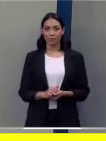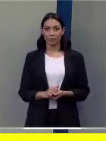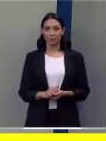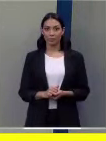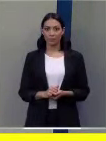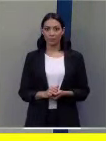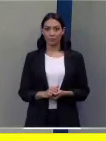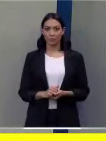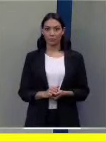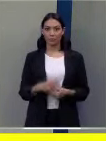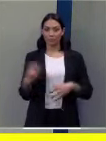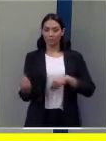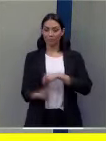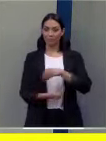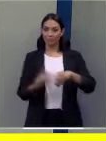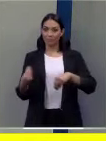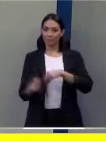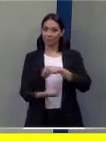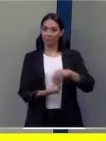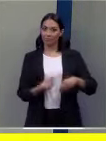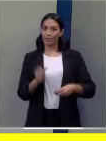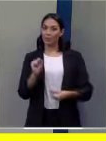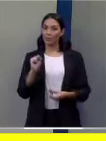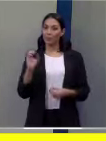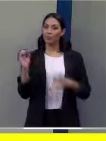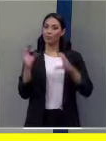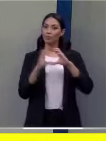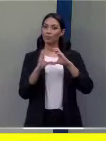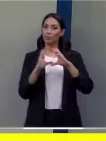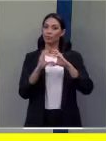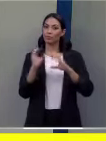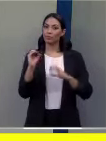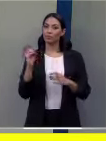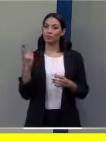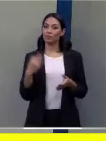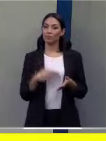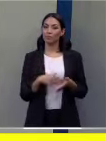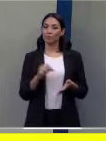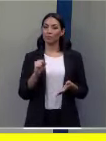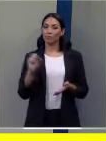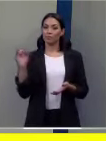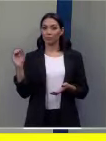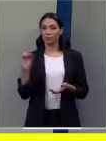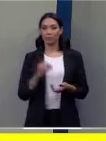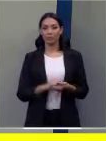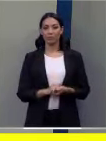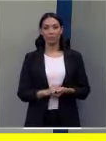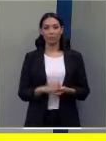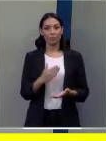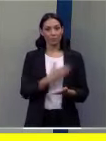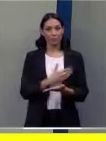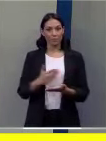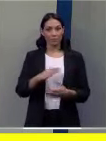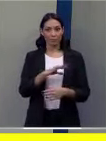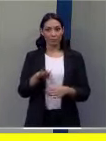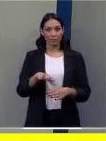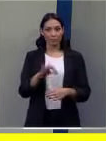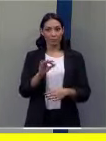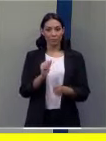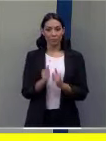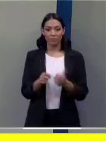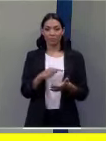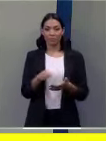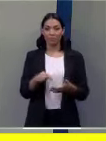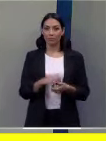Globo carregado. Embaralhando. 80 bolas numeradas de 01 a 80. Começou o sorteio da